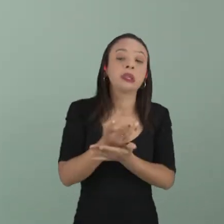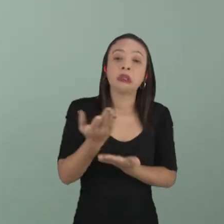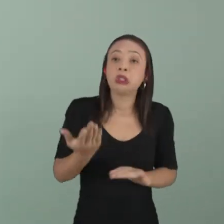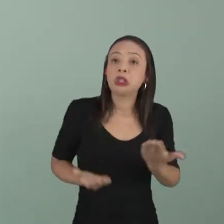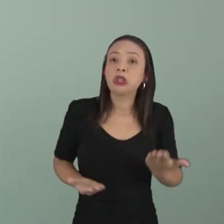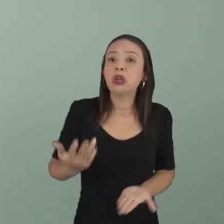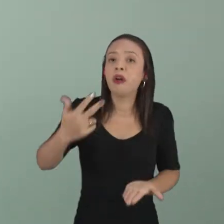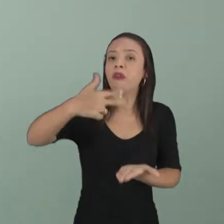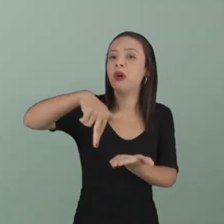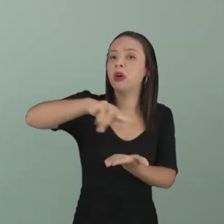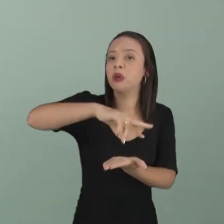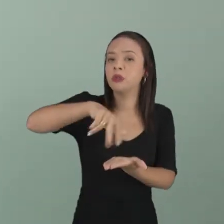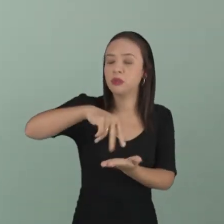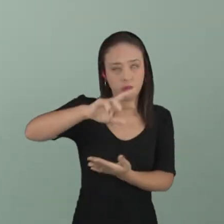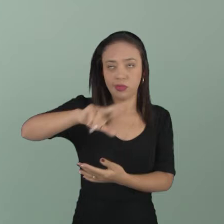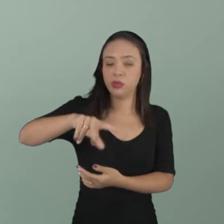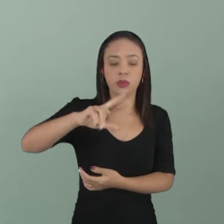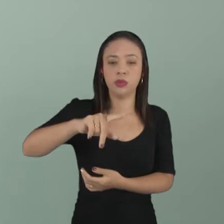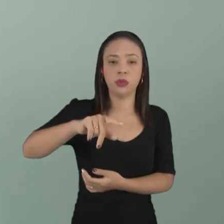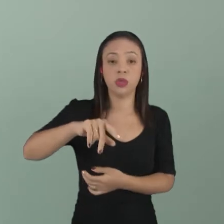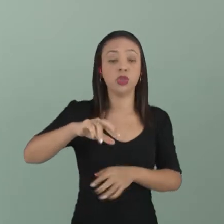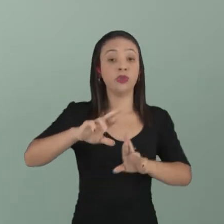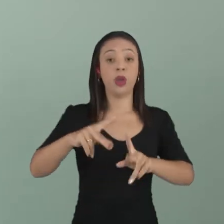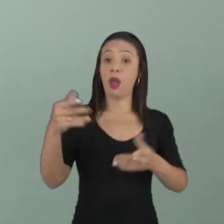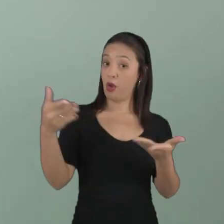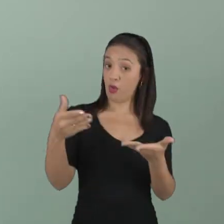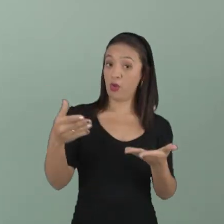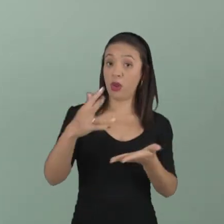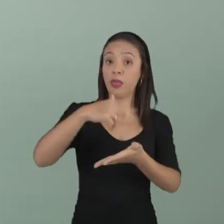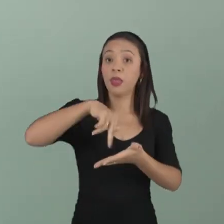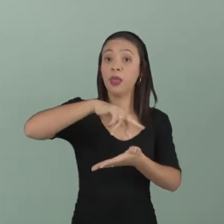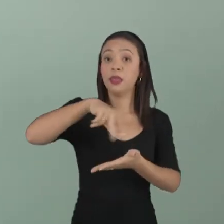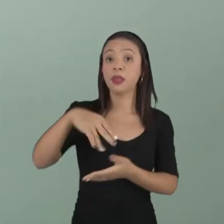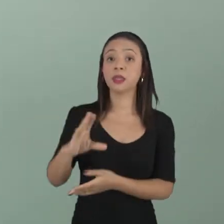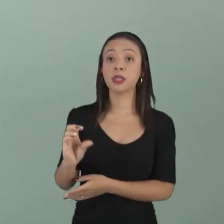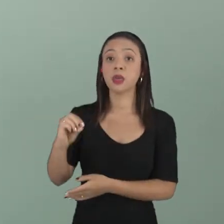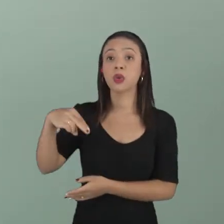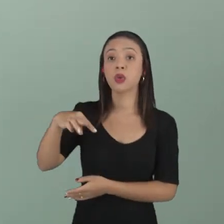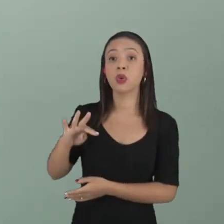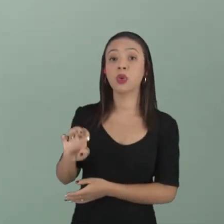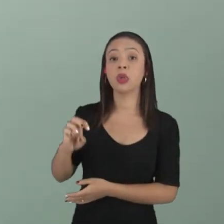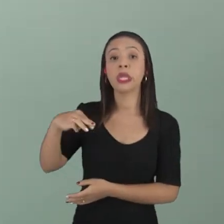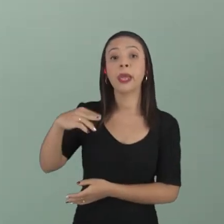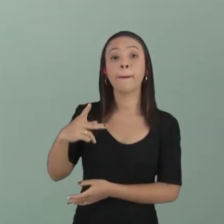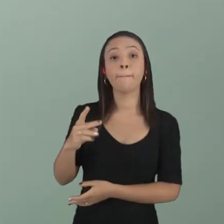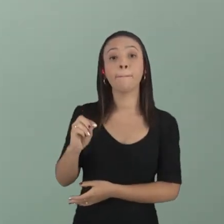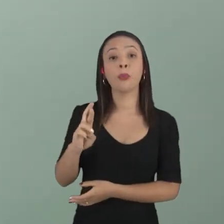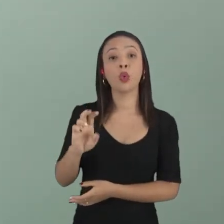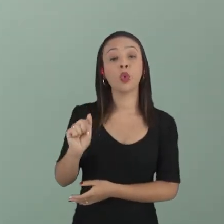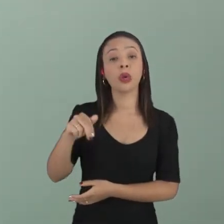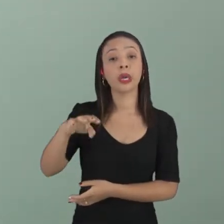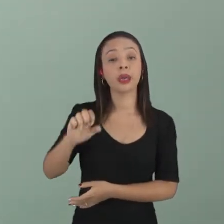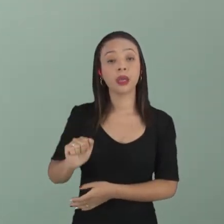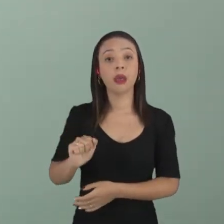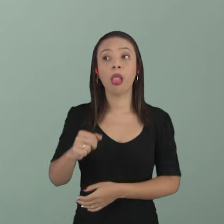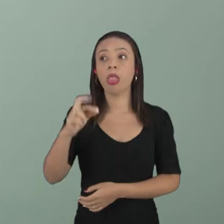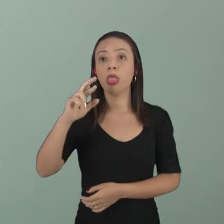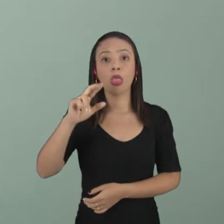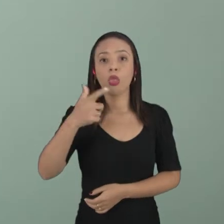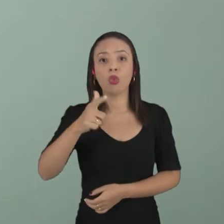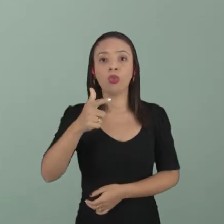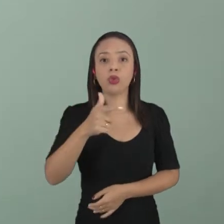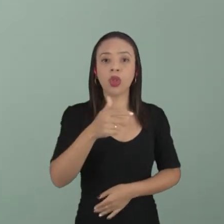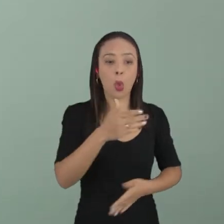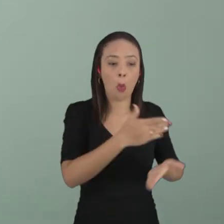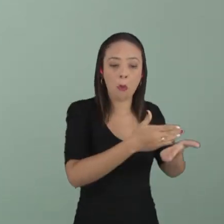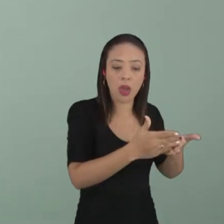dança. Ele não precisa mais agora, na dança contemporânea, contar uma história com início, meio e fim. Ele pode